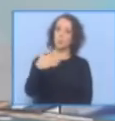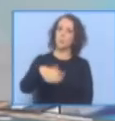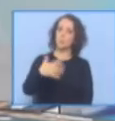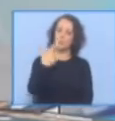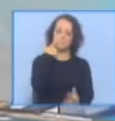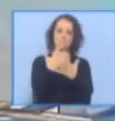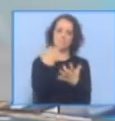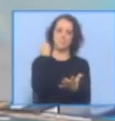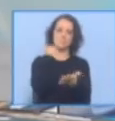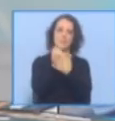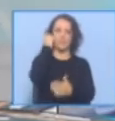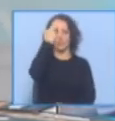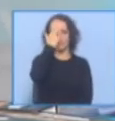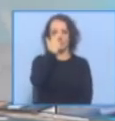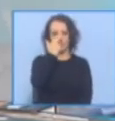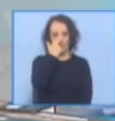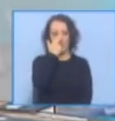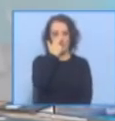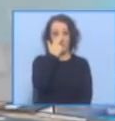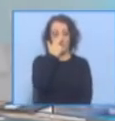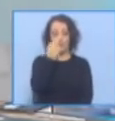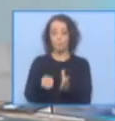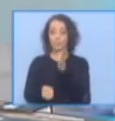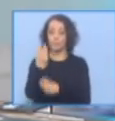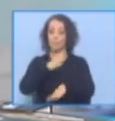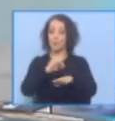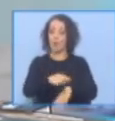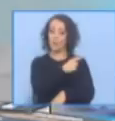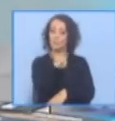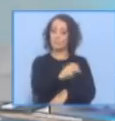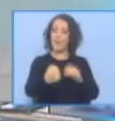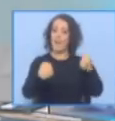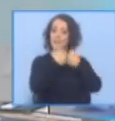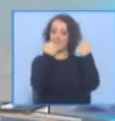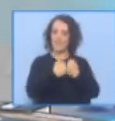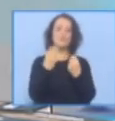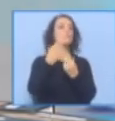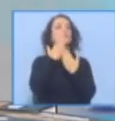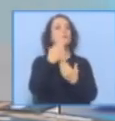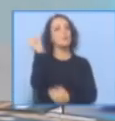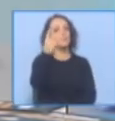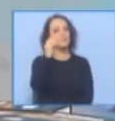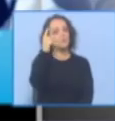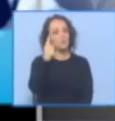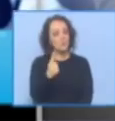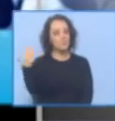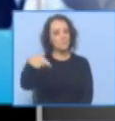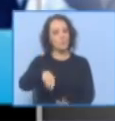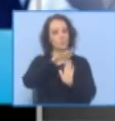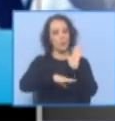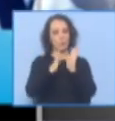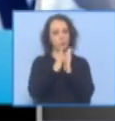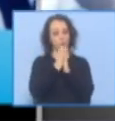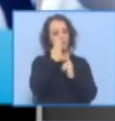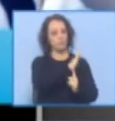estão na história, construída muitas vezes a partir dos antigos, como aqui é apresentado. Agradeço, professor José Eduardo Franco, por ter estado aqui no programa Eclésia a